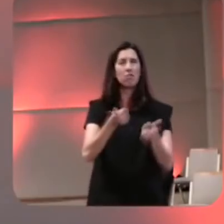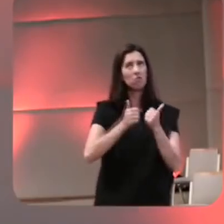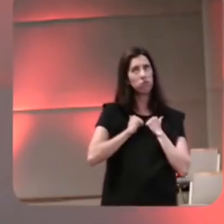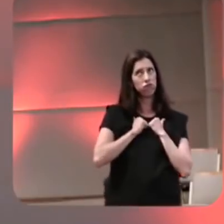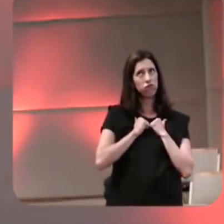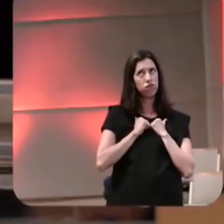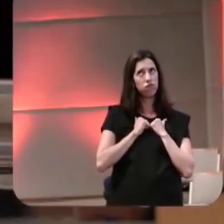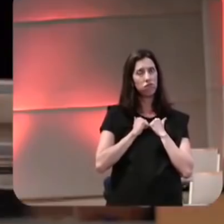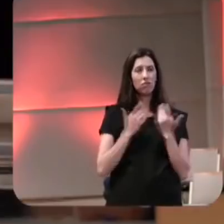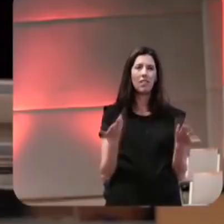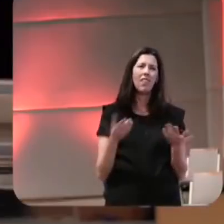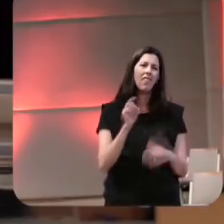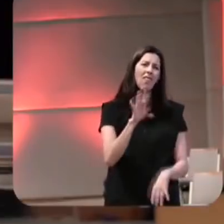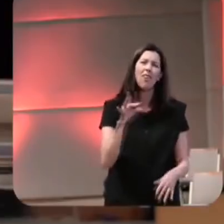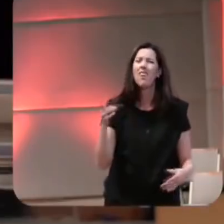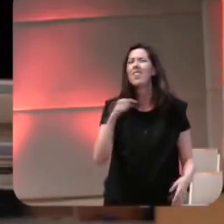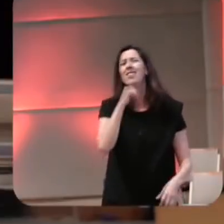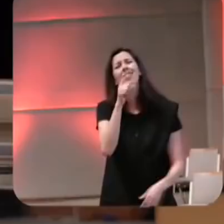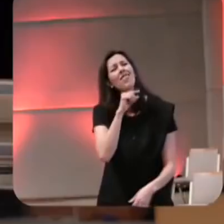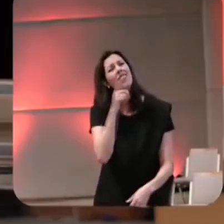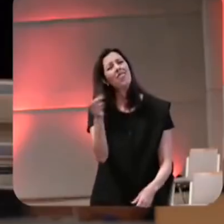continuar 40 anos